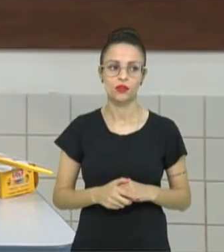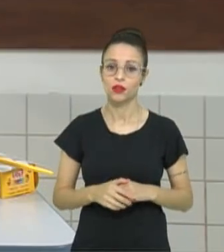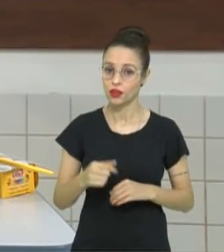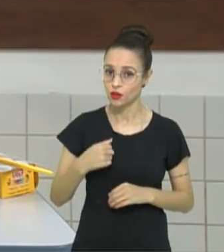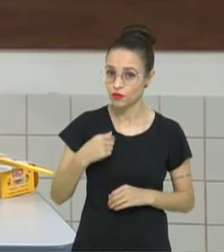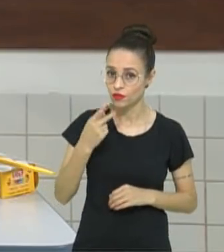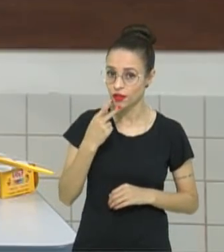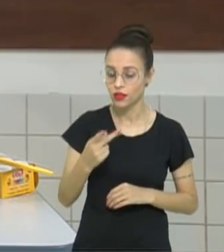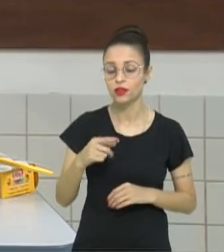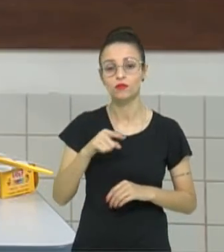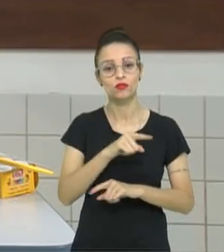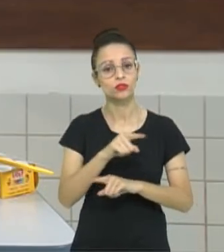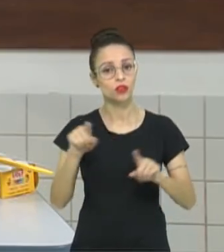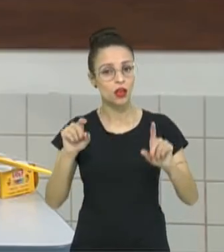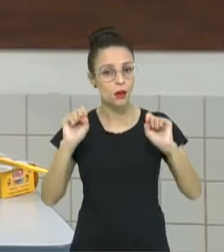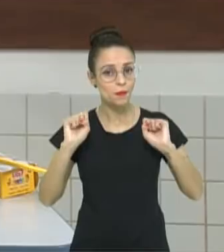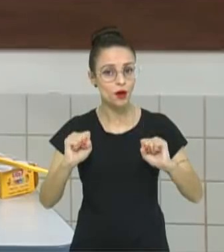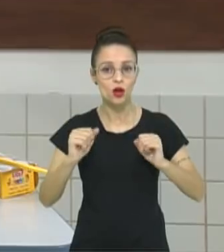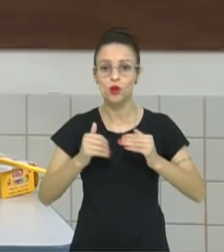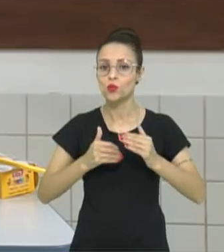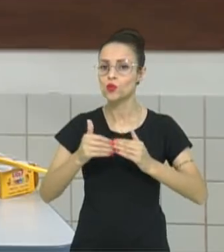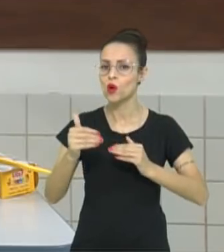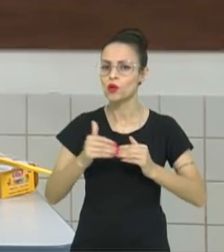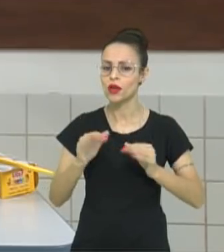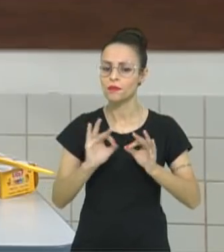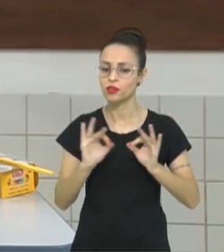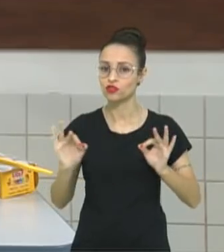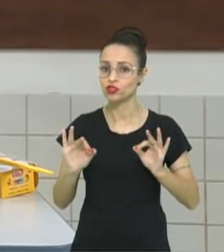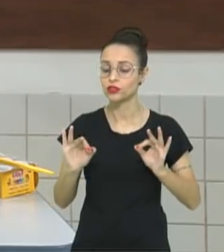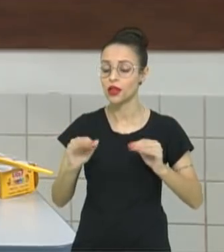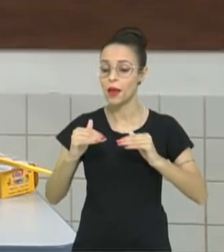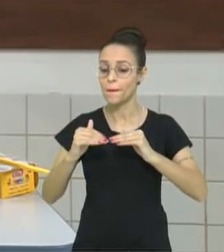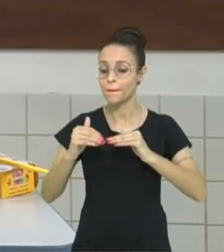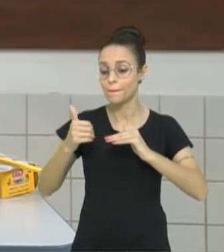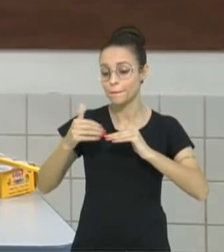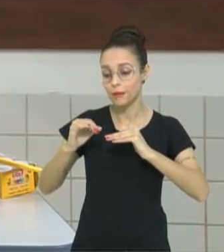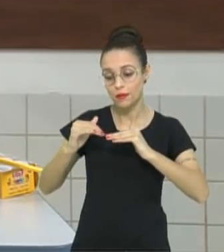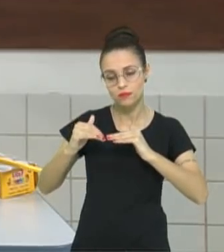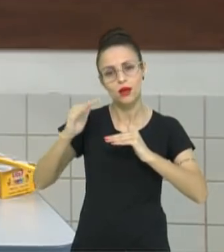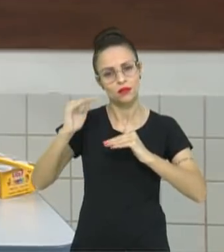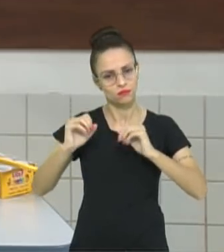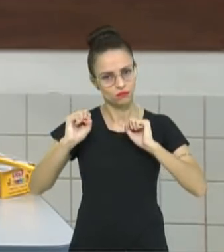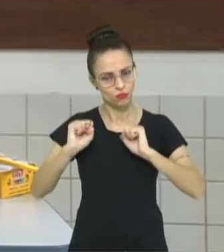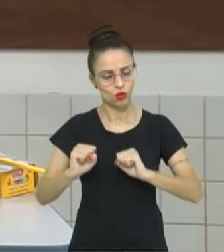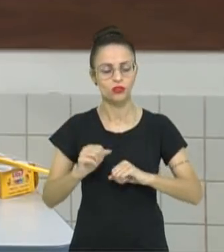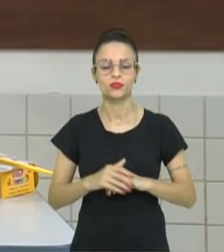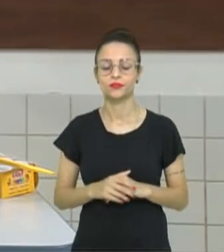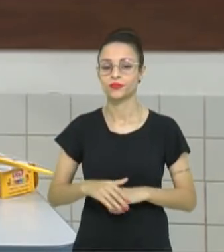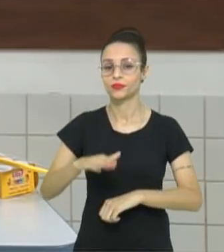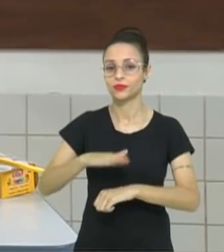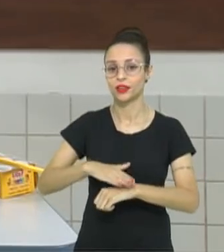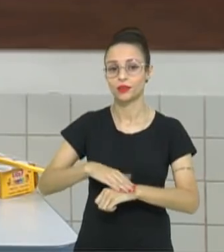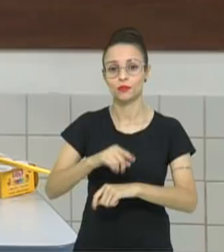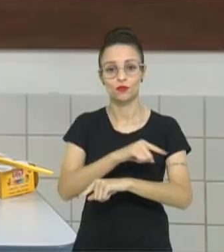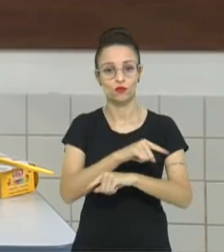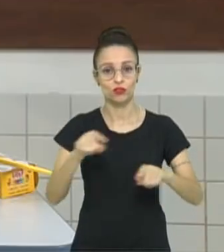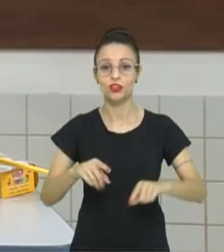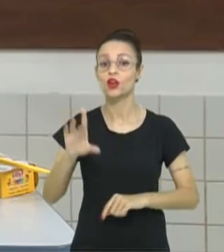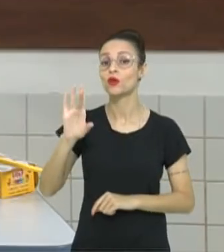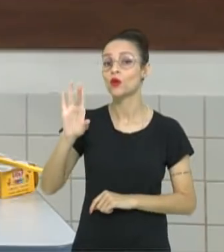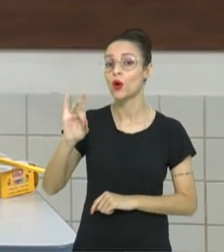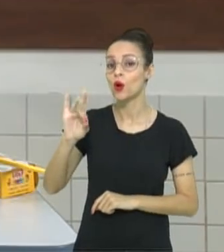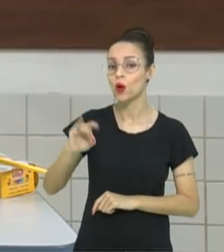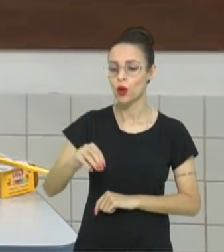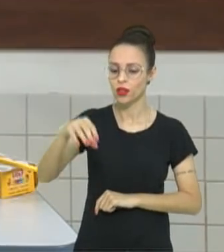para você, você pode usar qualquer medida a partir de 10 centímetros. Então, eu vou te dar um tempinho para que você, então, cole aí na